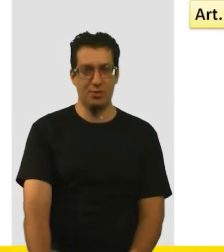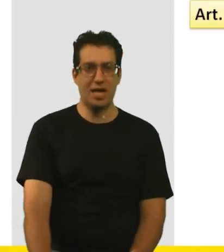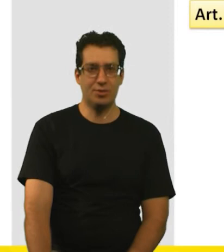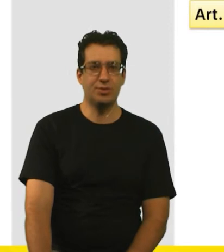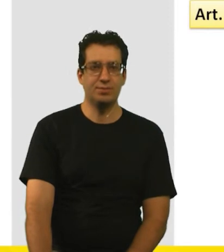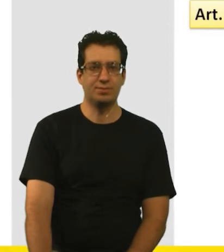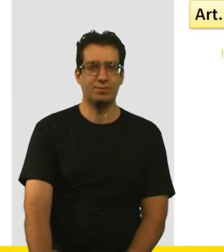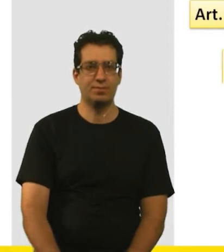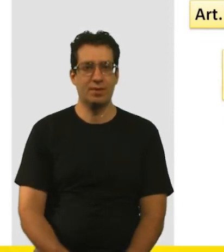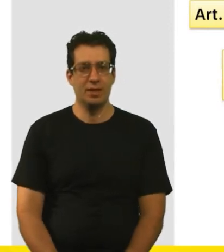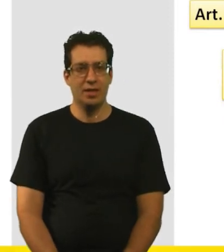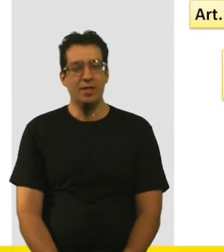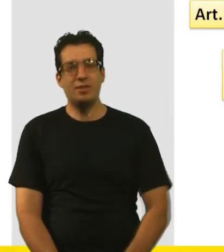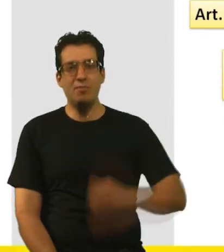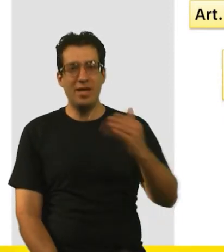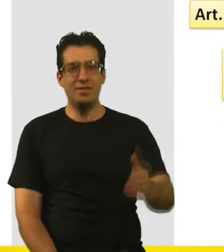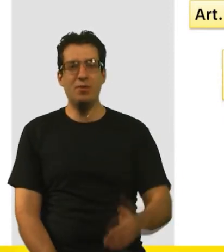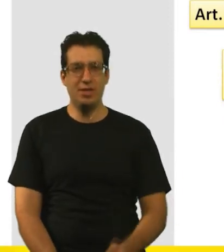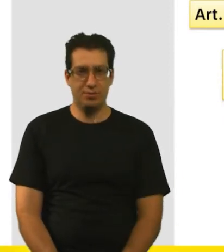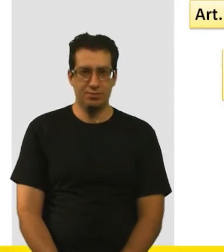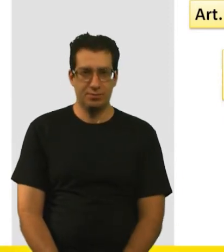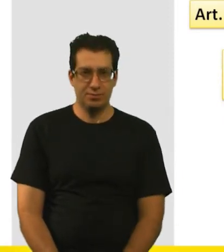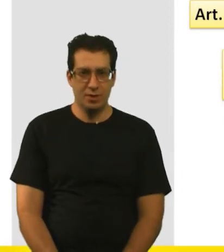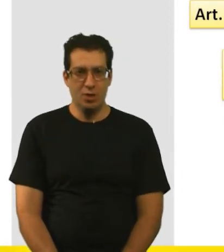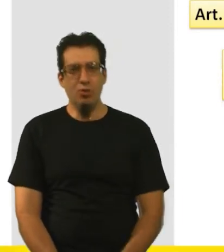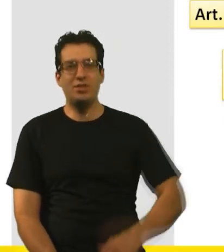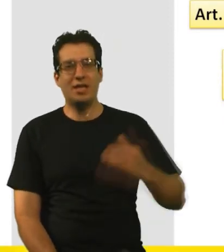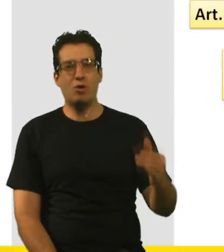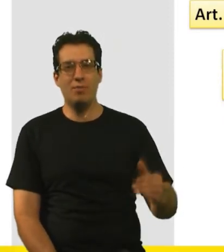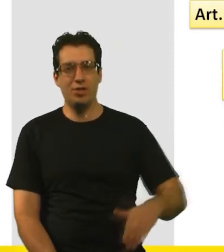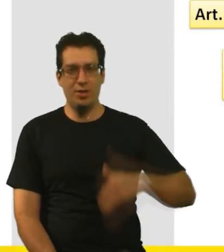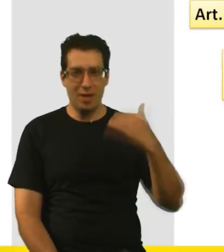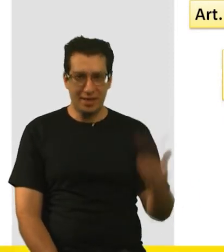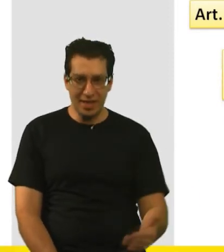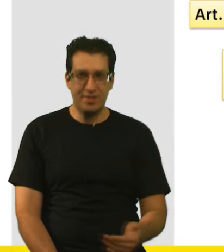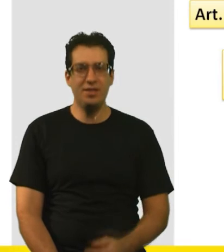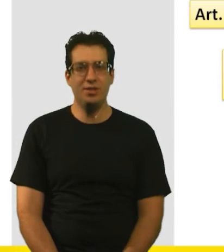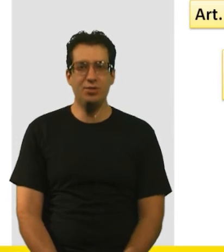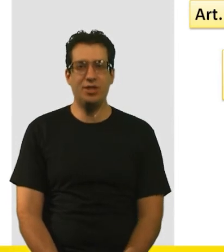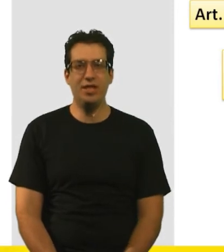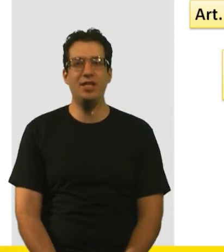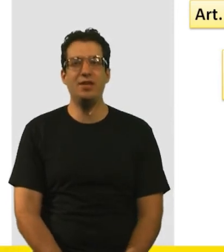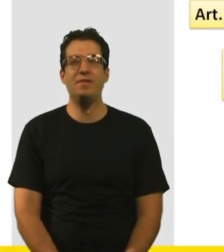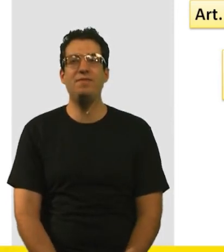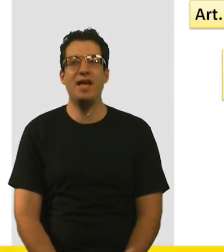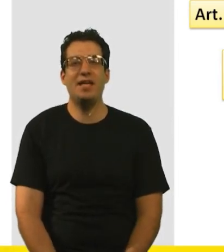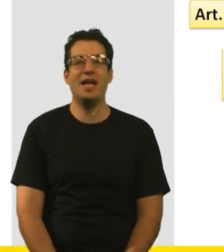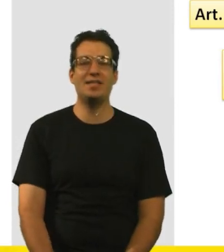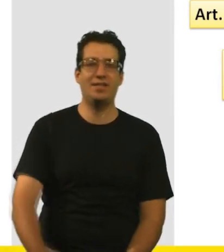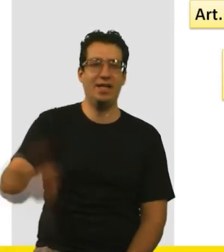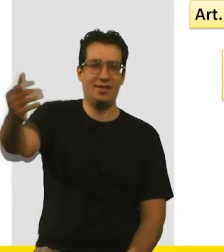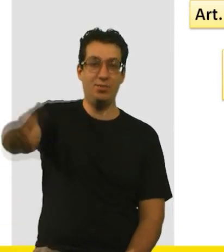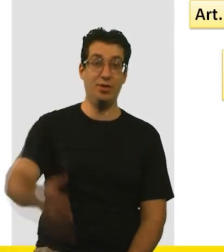Vamos lá, meus caros. São bens da União. Os que atualmente lhe pertencem e os que lhe